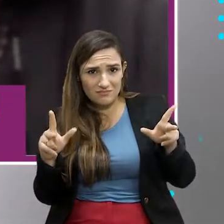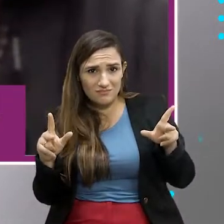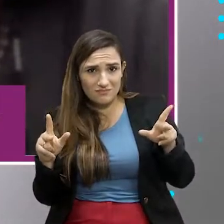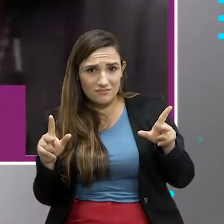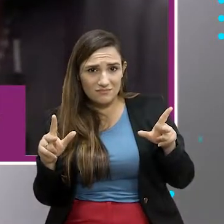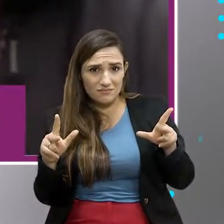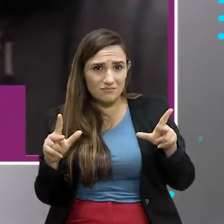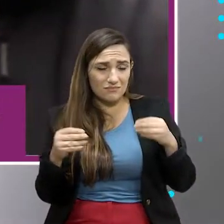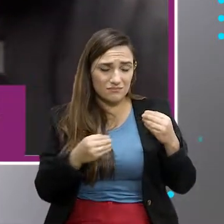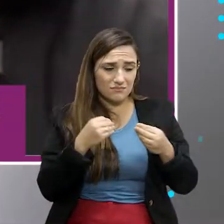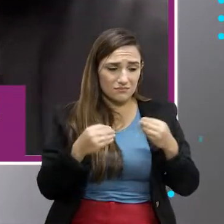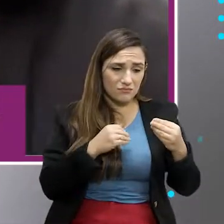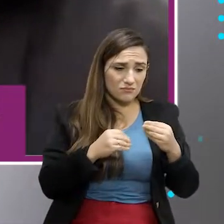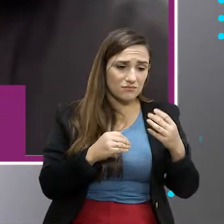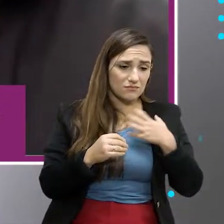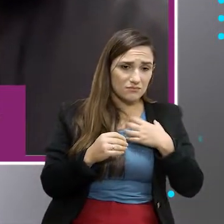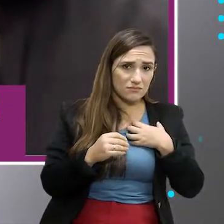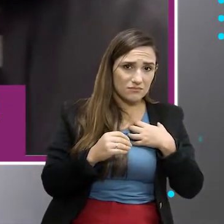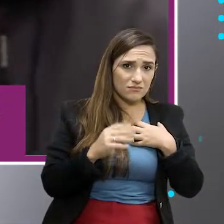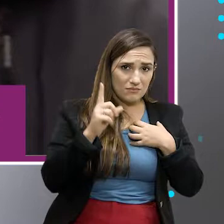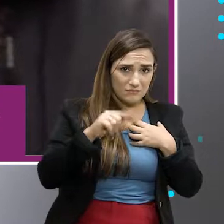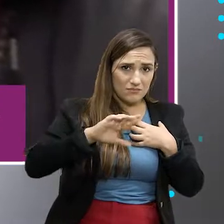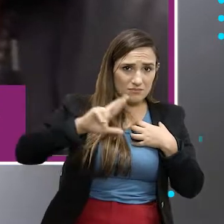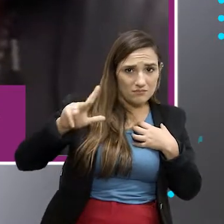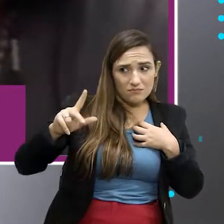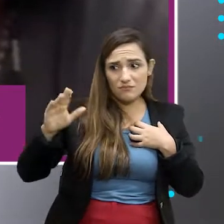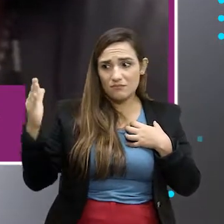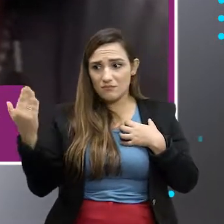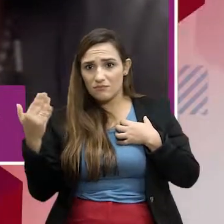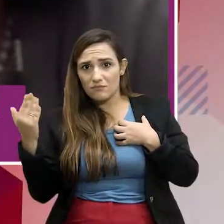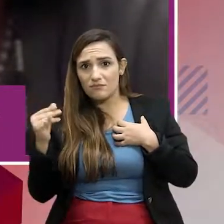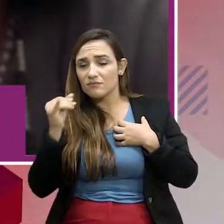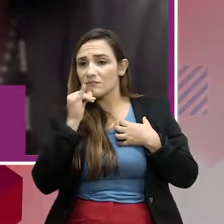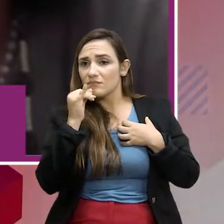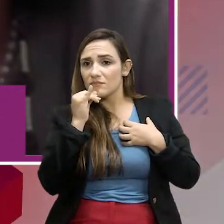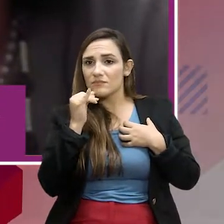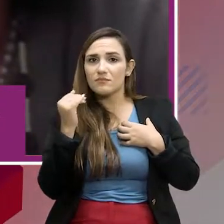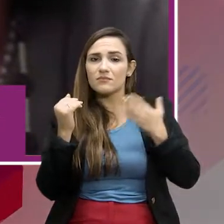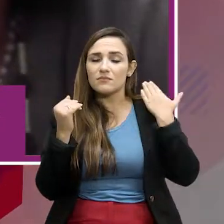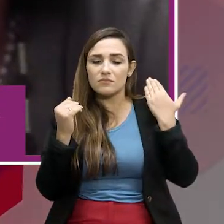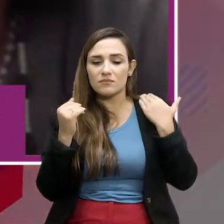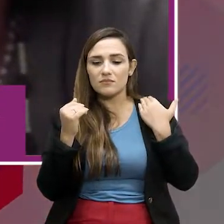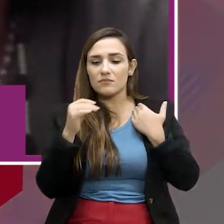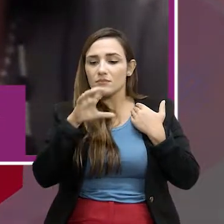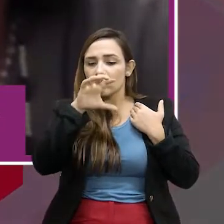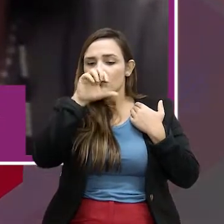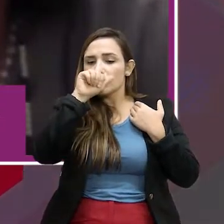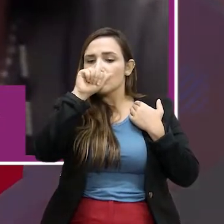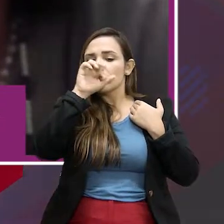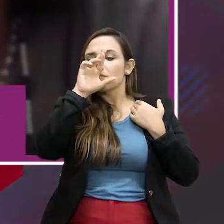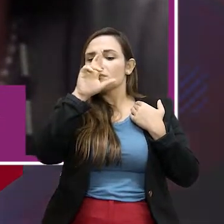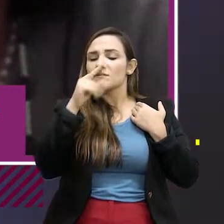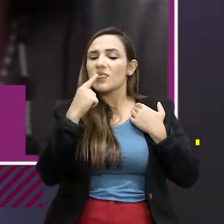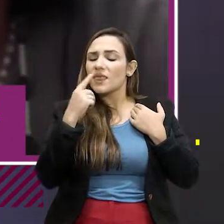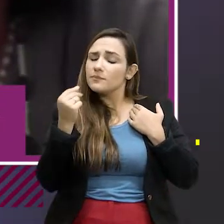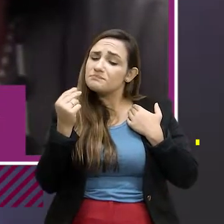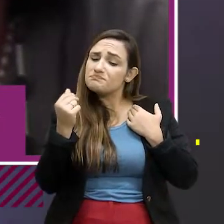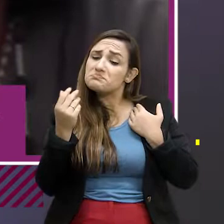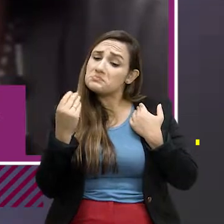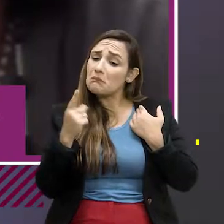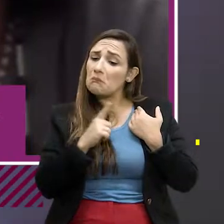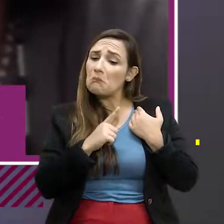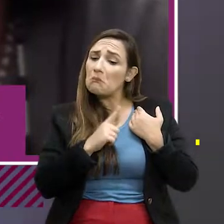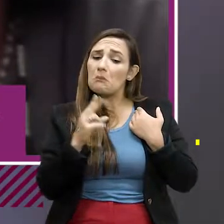de saber, assim, se existe alguma diferença também das outras cepas, né? Alguns pacientes já relatando que não tem mais a perda